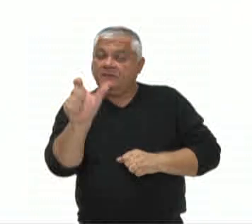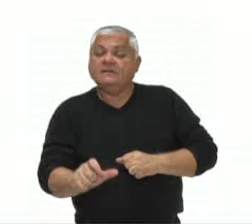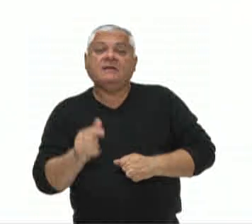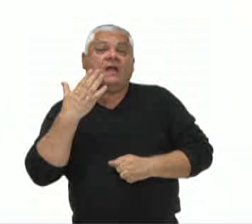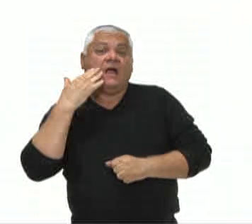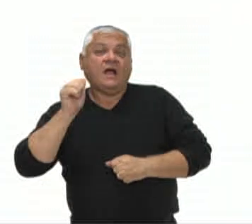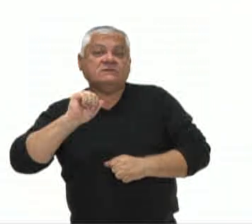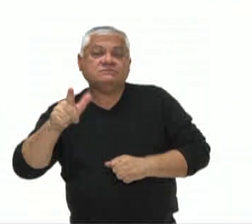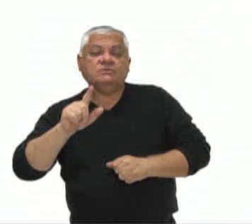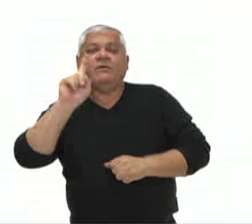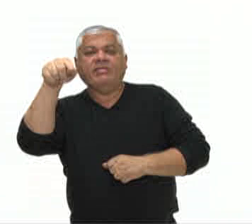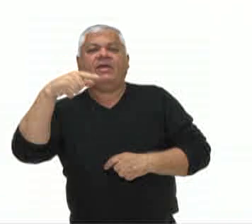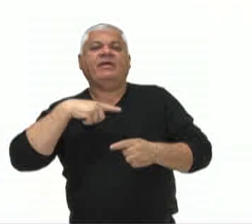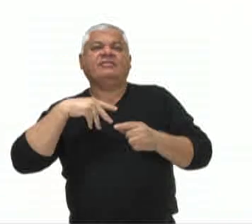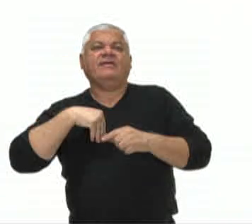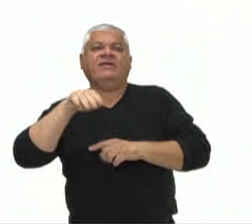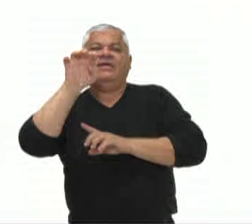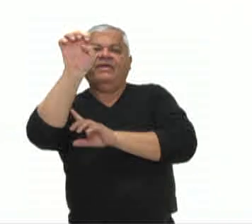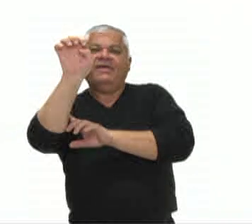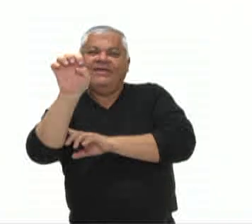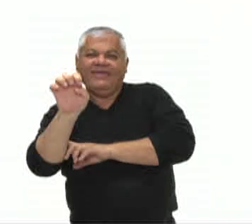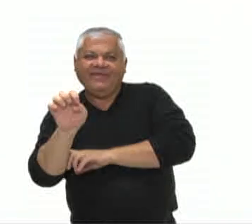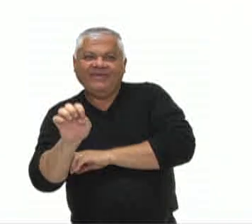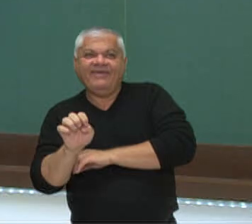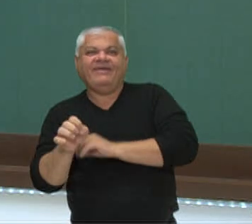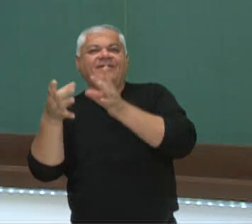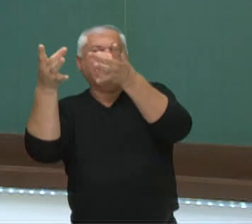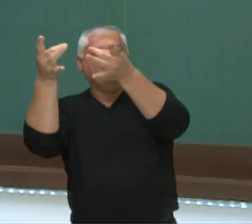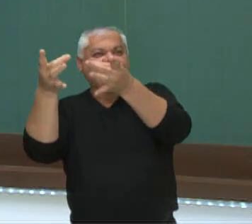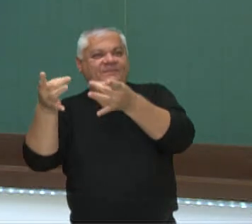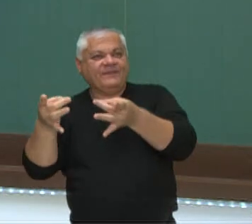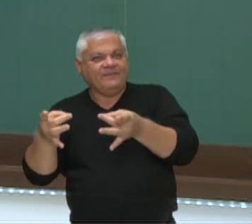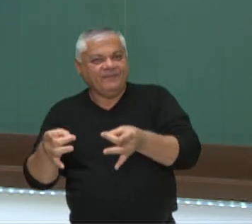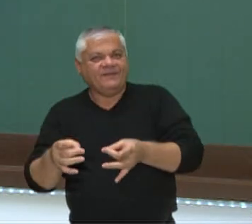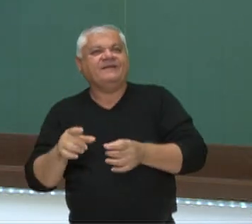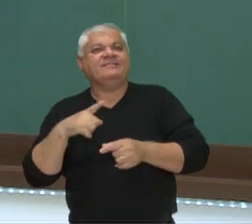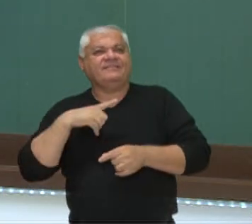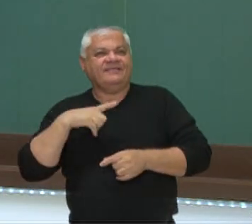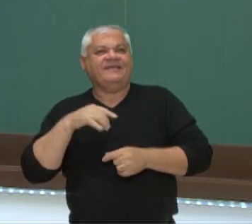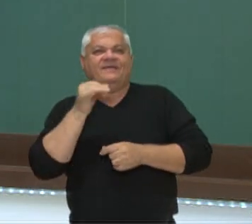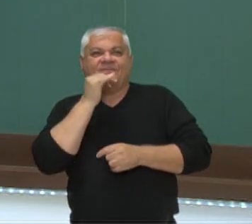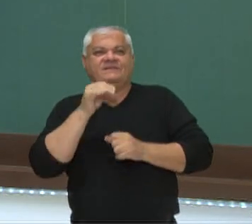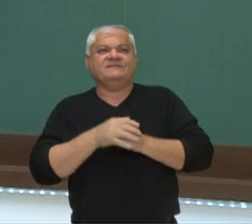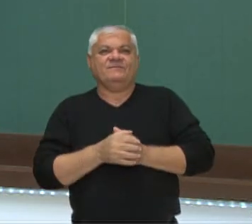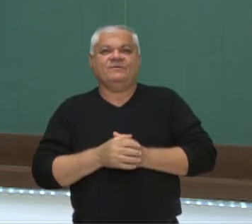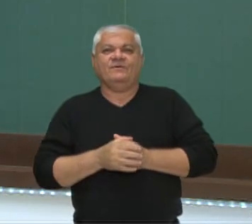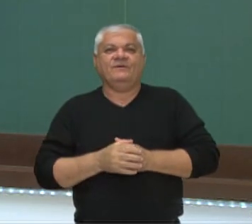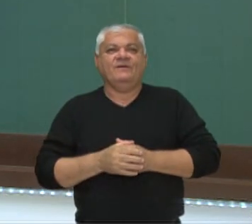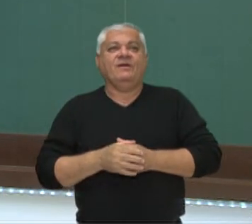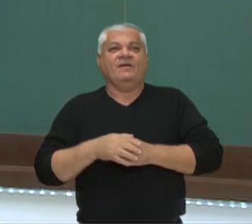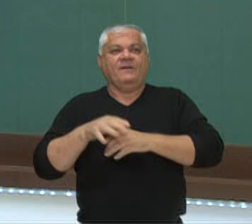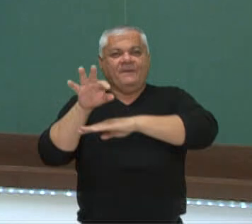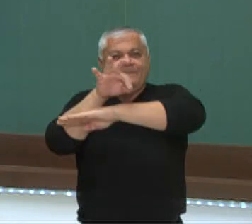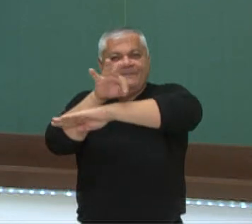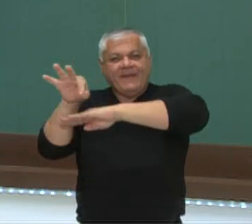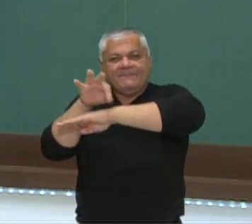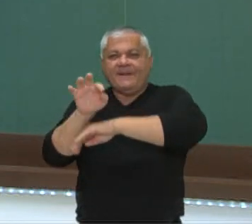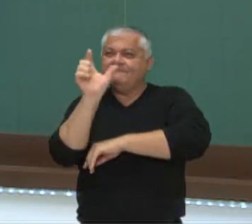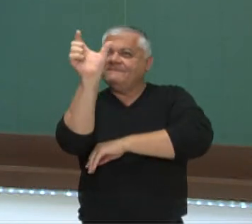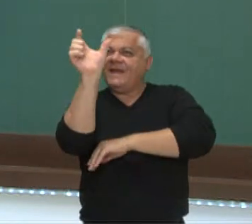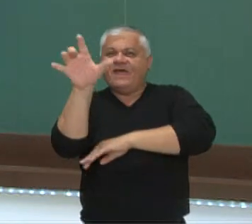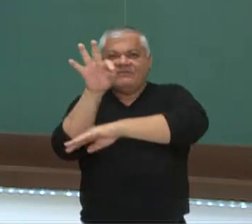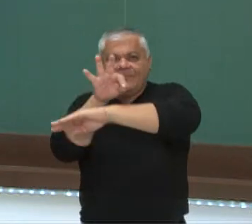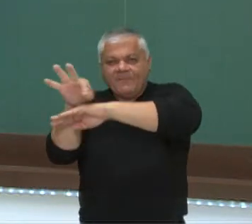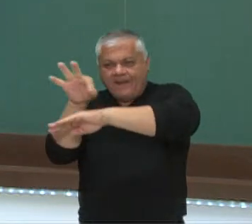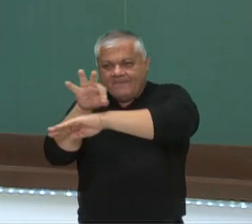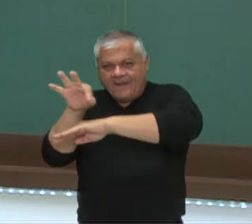as sindéticas. Temos as conjunções em detalhe, elas estão sublinhadas. Interessante, através de cada conjunção,